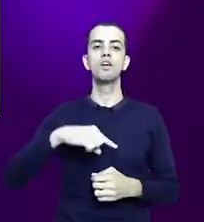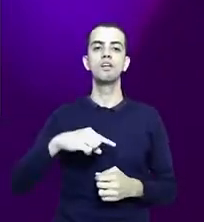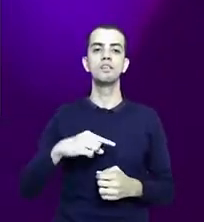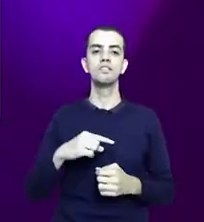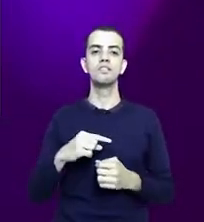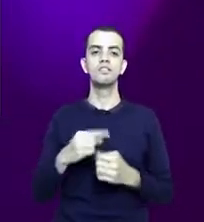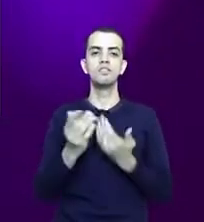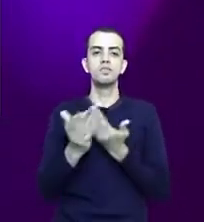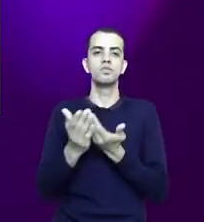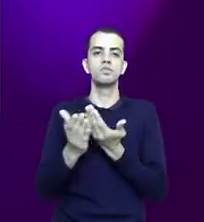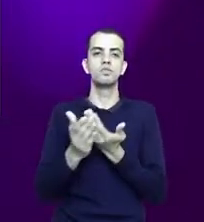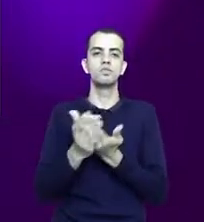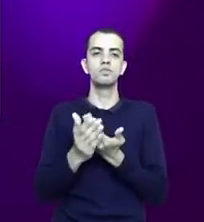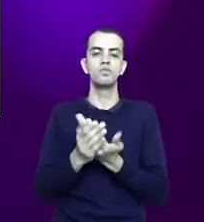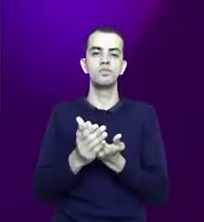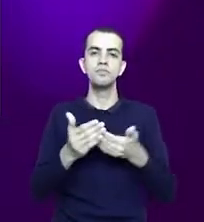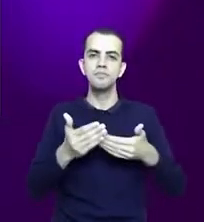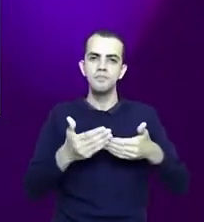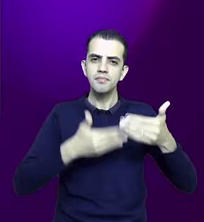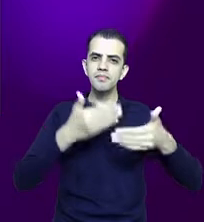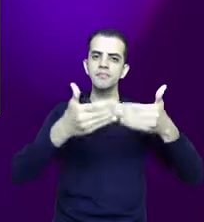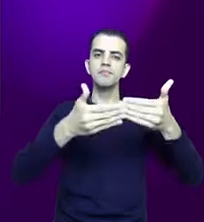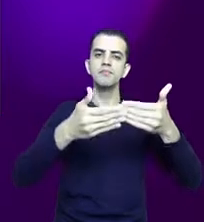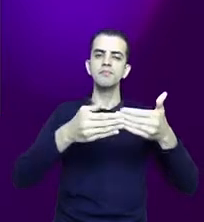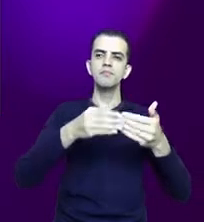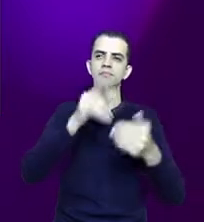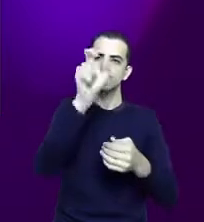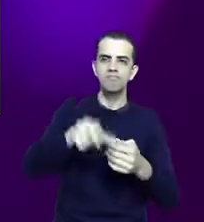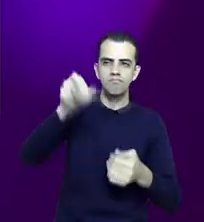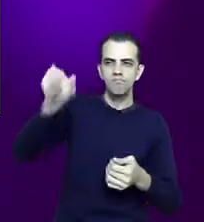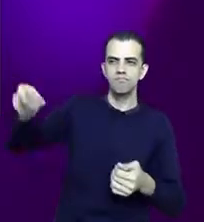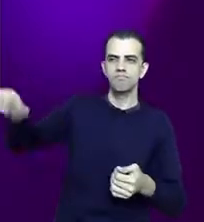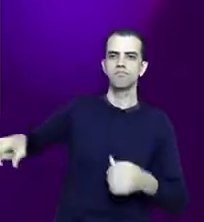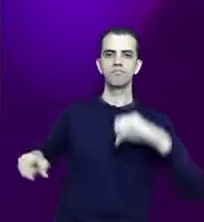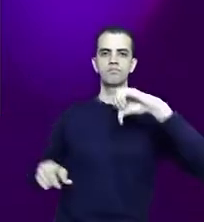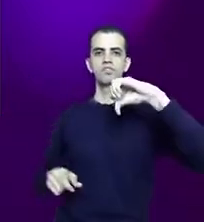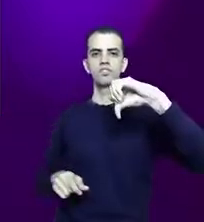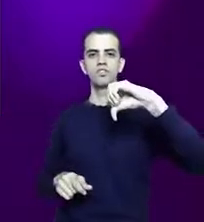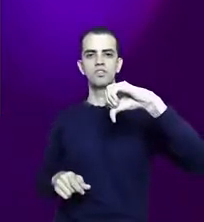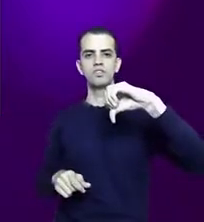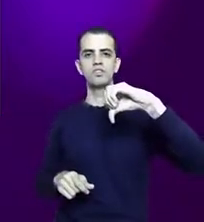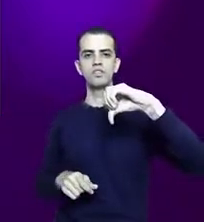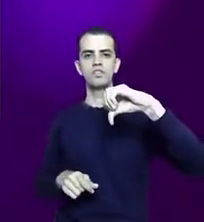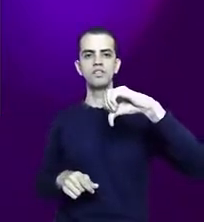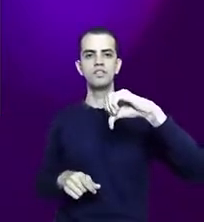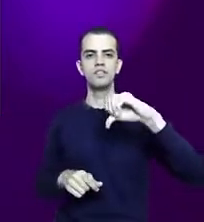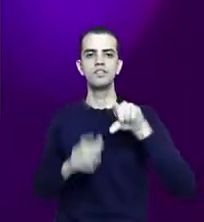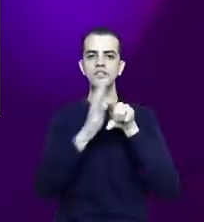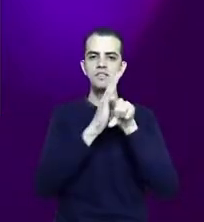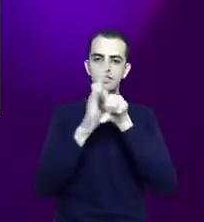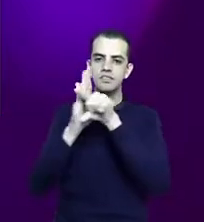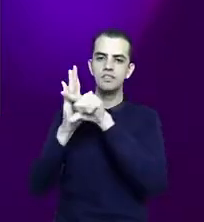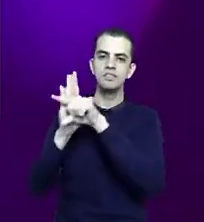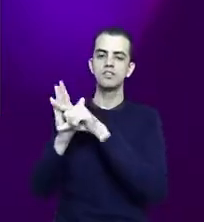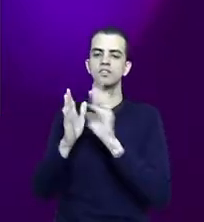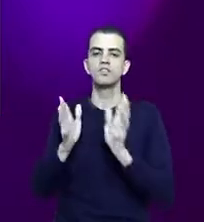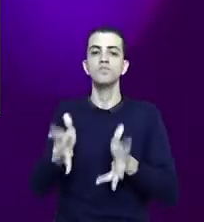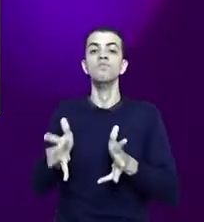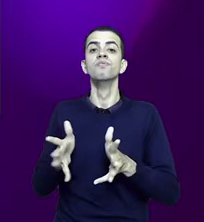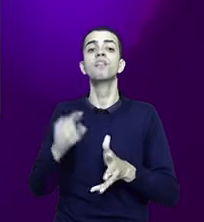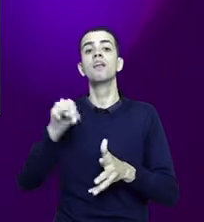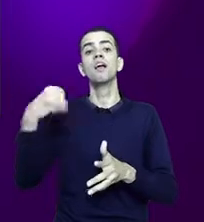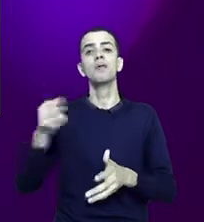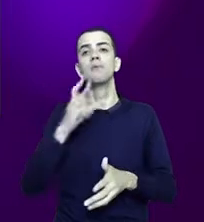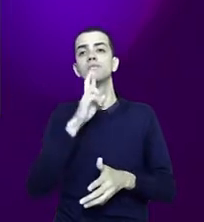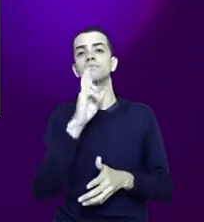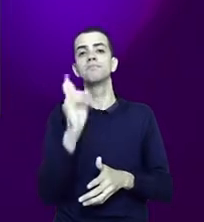estudo prospectivo que nós analisamos 9 casos, né, de forma prospectiva, para a gente ver o